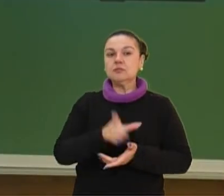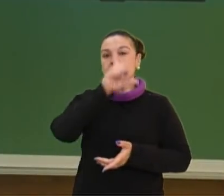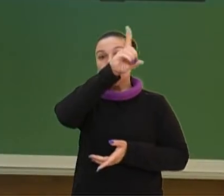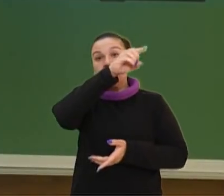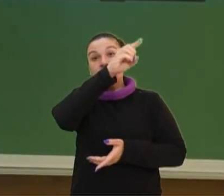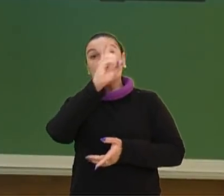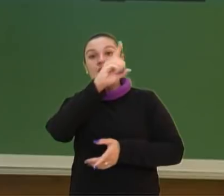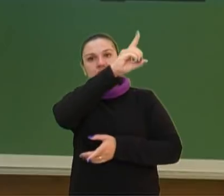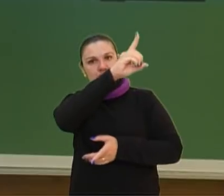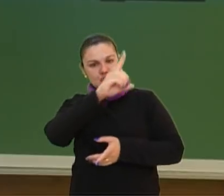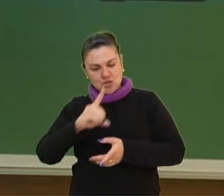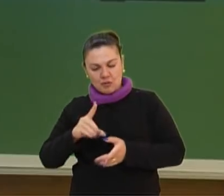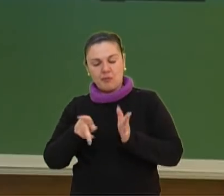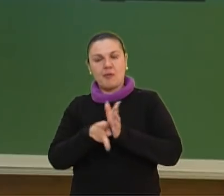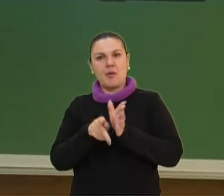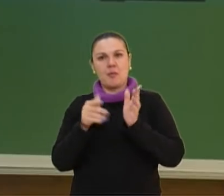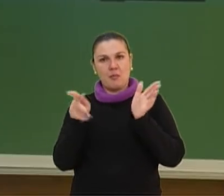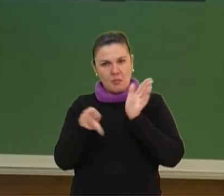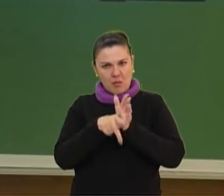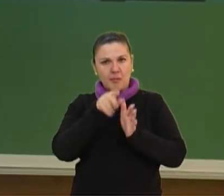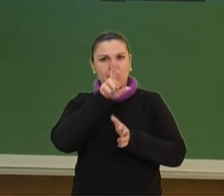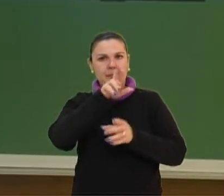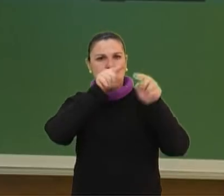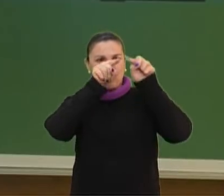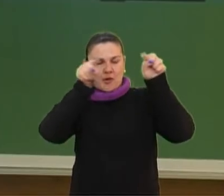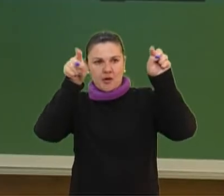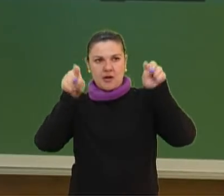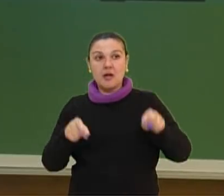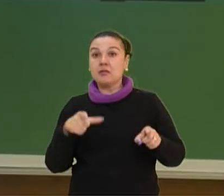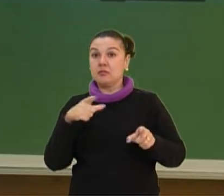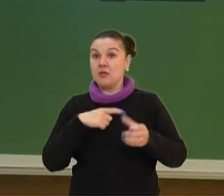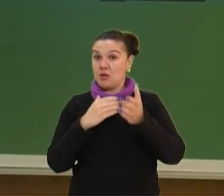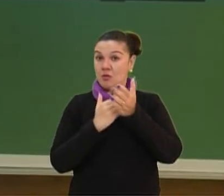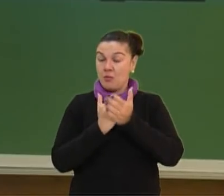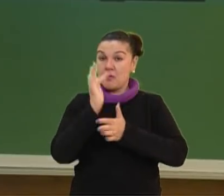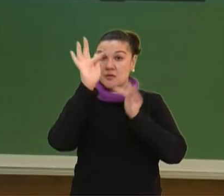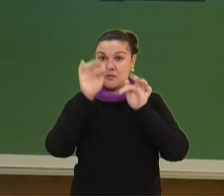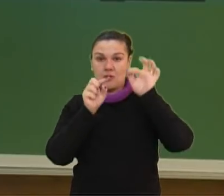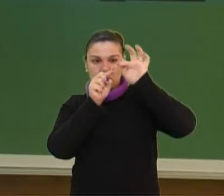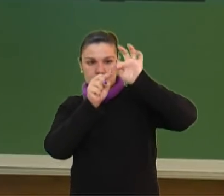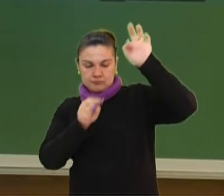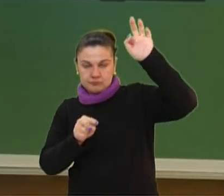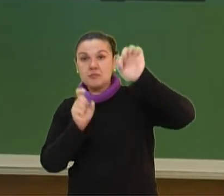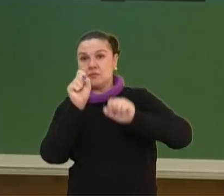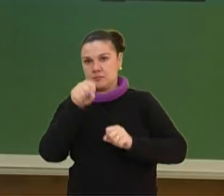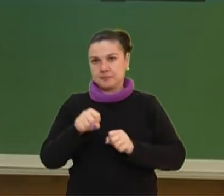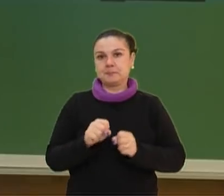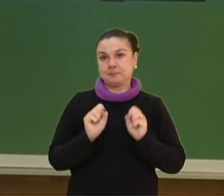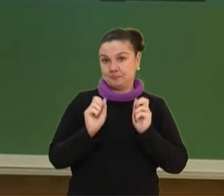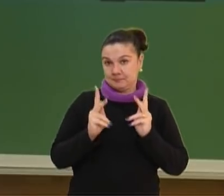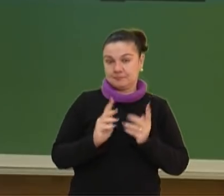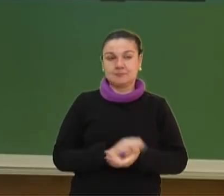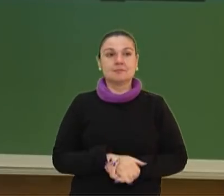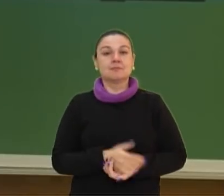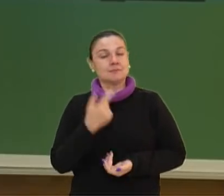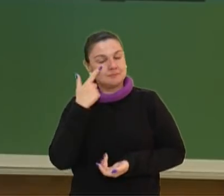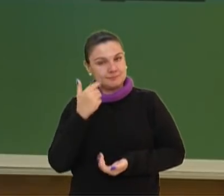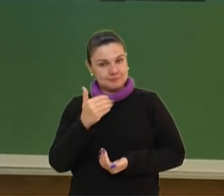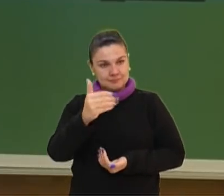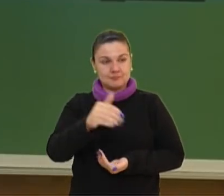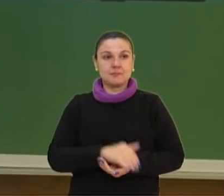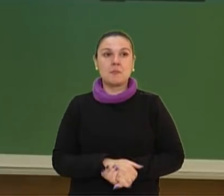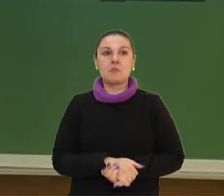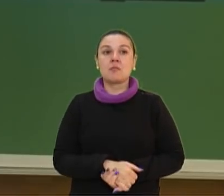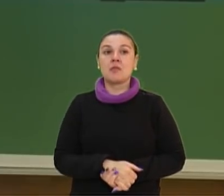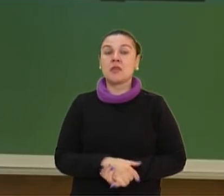um segmento de reta, sim, né? Então, a diagonal ele tem o início e o fim, por isso que é um segmento de reta, tá bom? Vamos continuar? Vamos